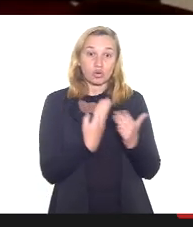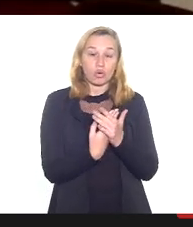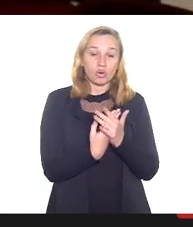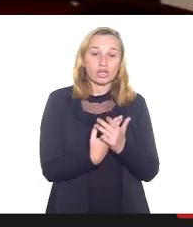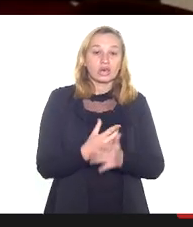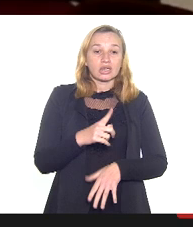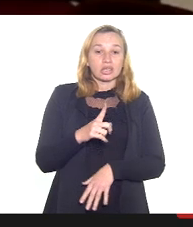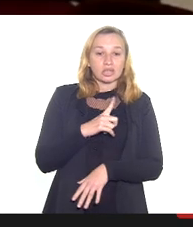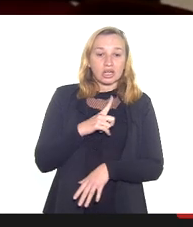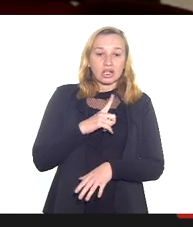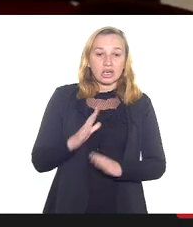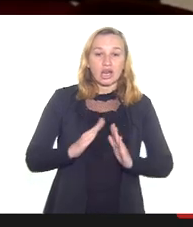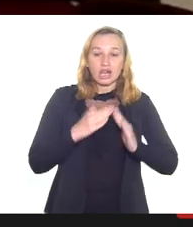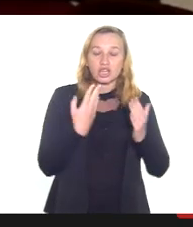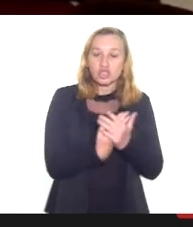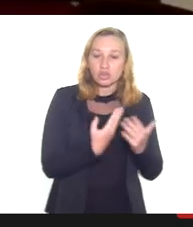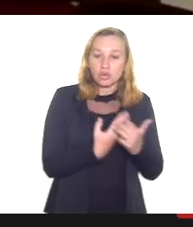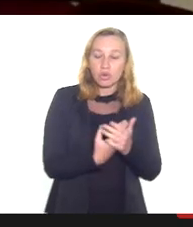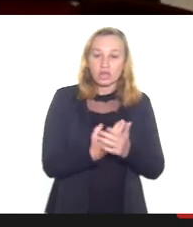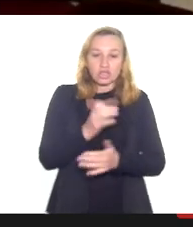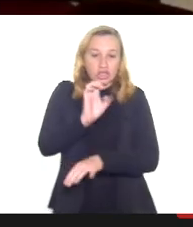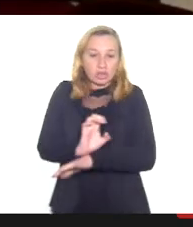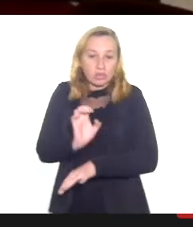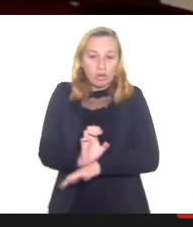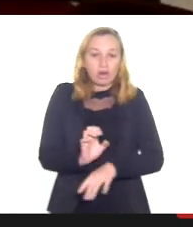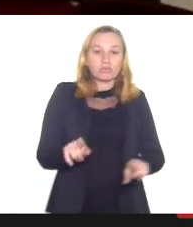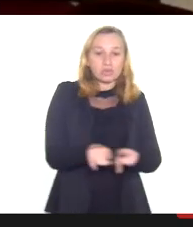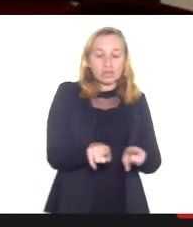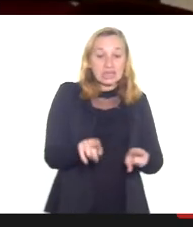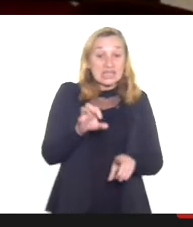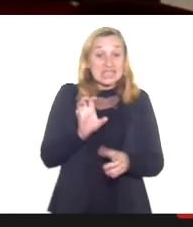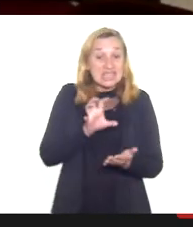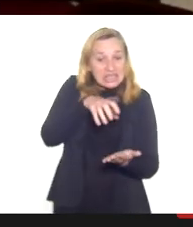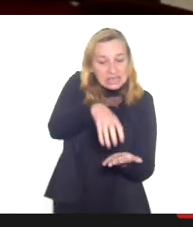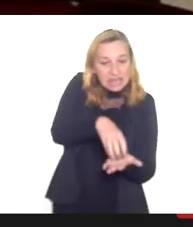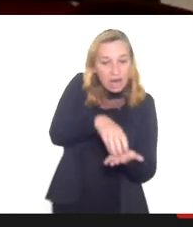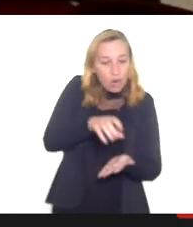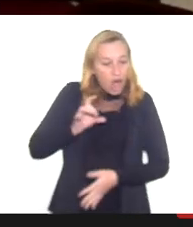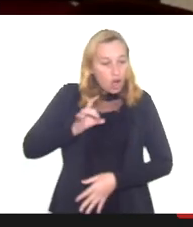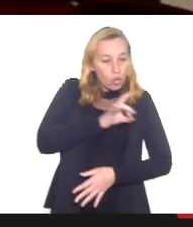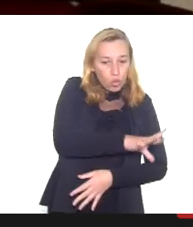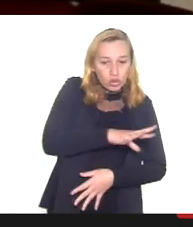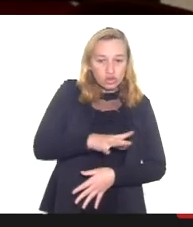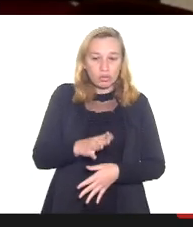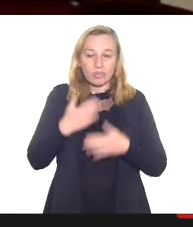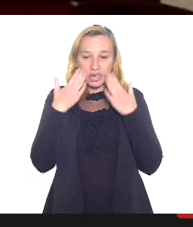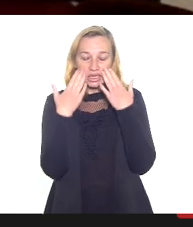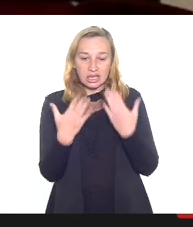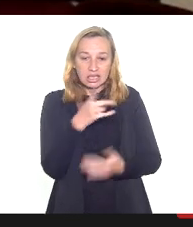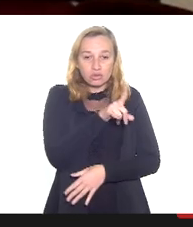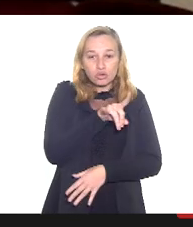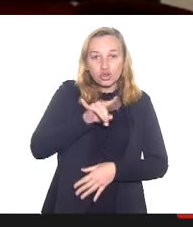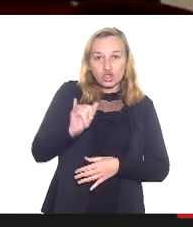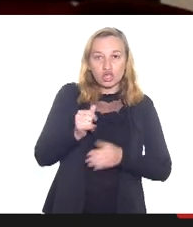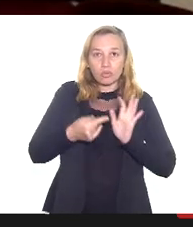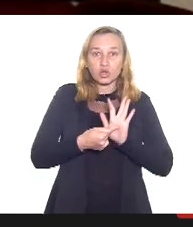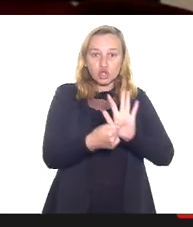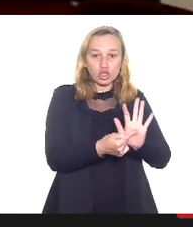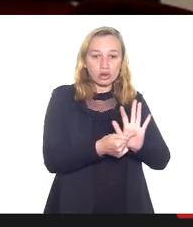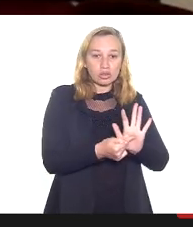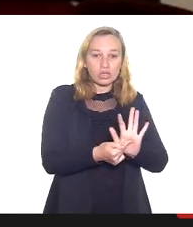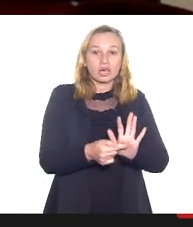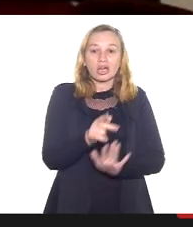Colégio Estadual Central do Brasil, vai apresentar isso como a última apresentação da etapa do dia, mostrando isso, que foram